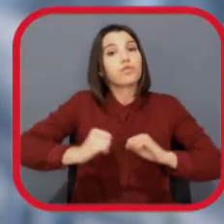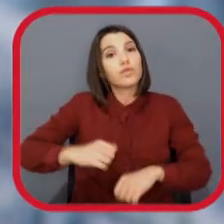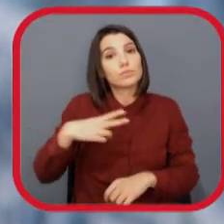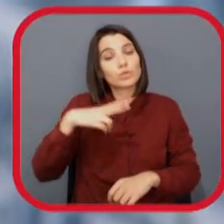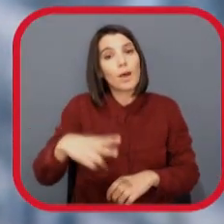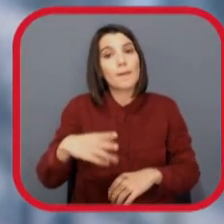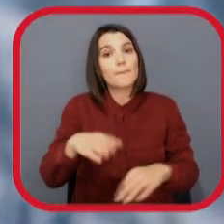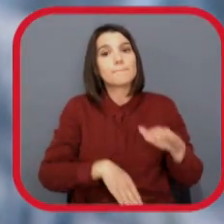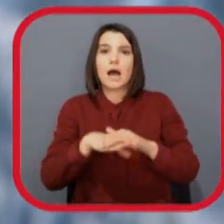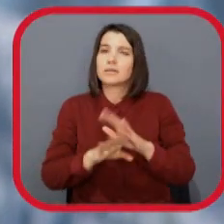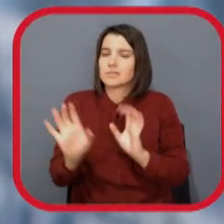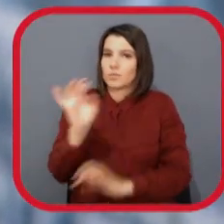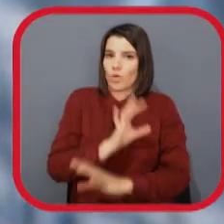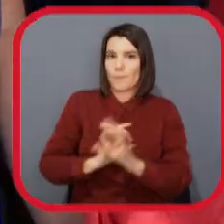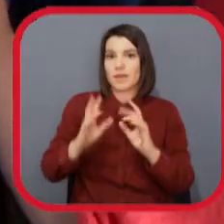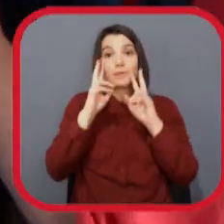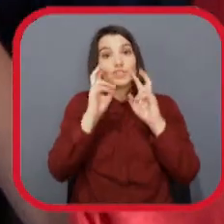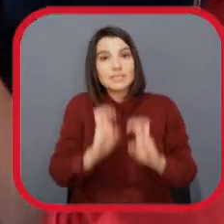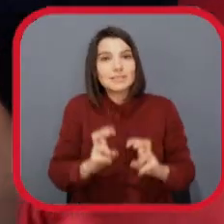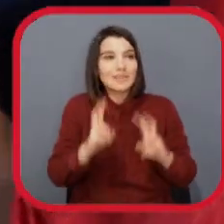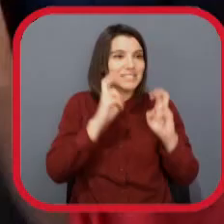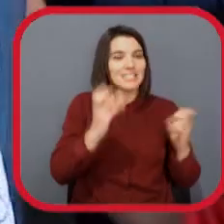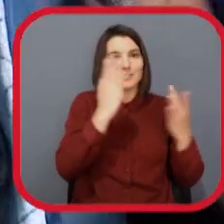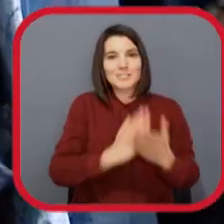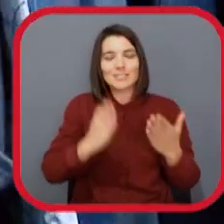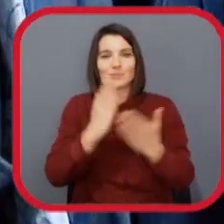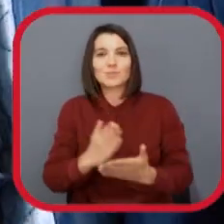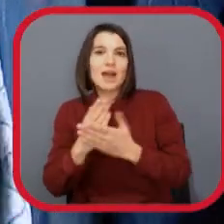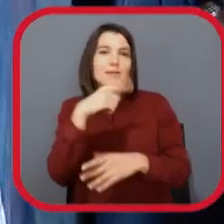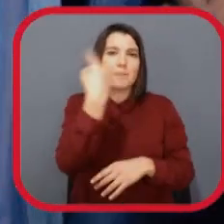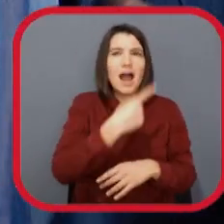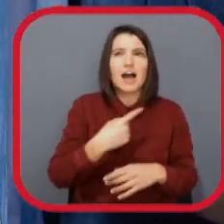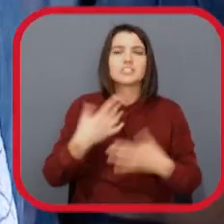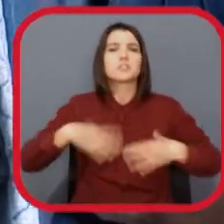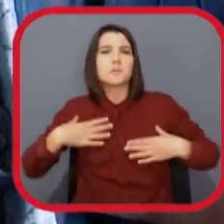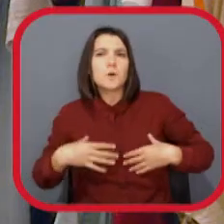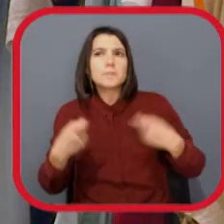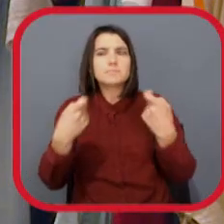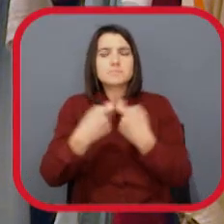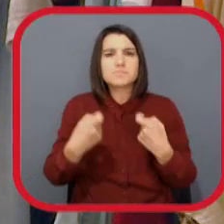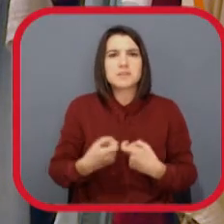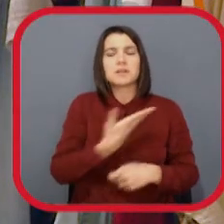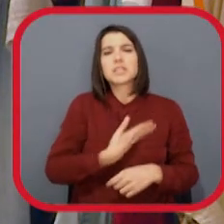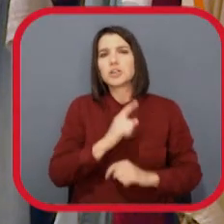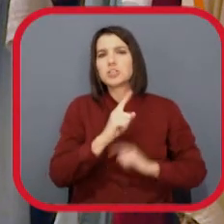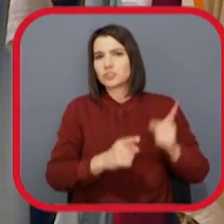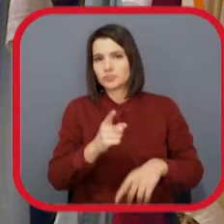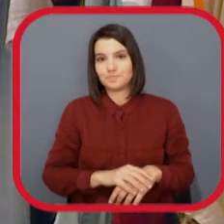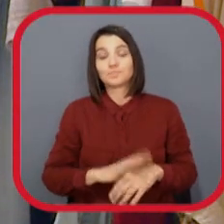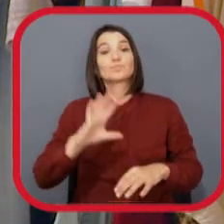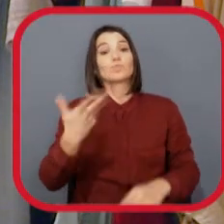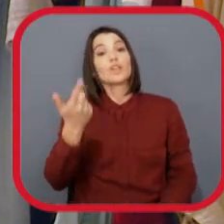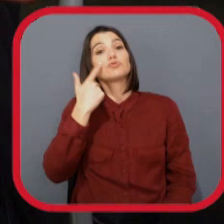coisas portuguesas, no máximo europeias, e vou pesquisar, em termos de imagem, o que é que se usava. Quando se faz